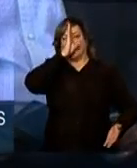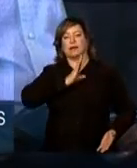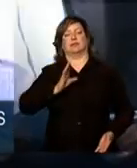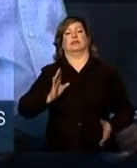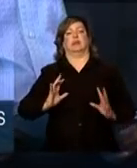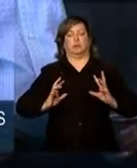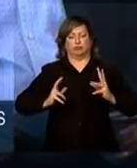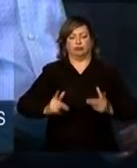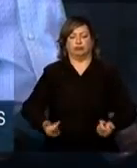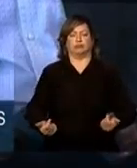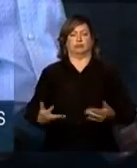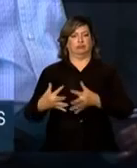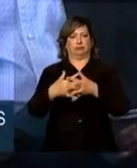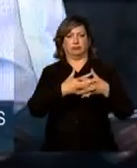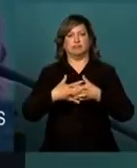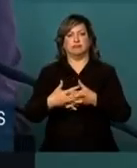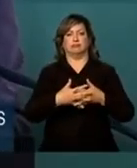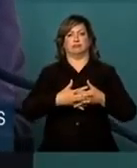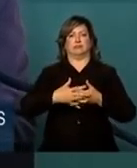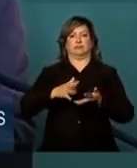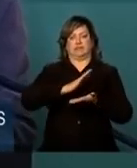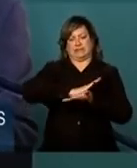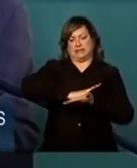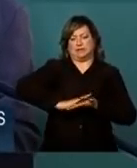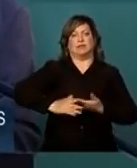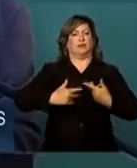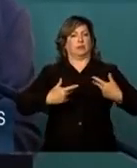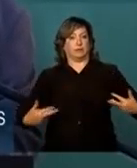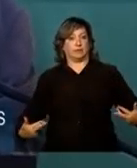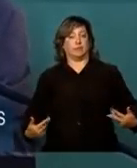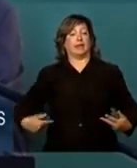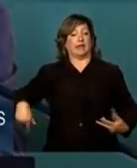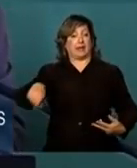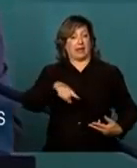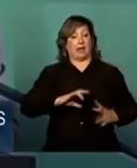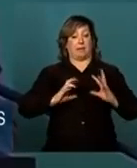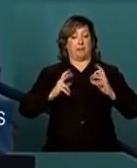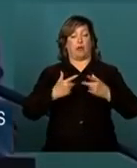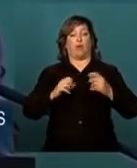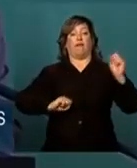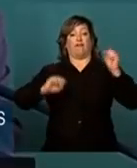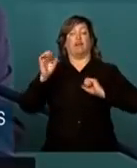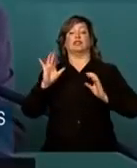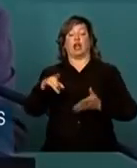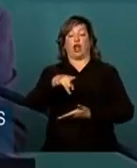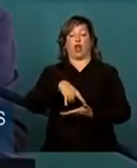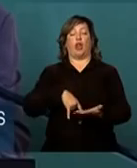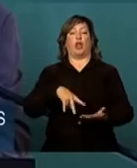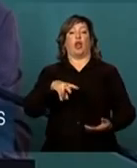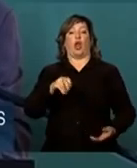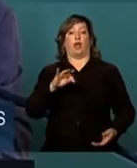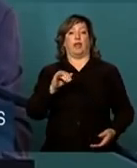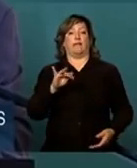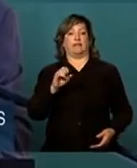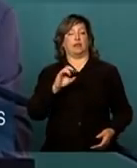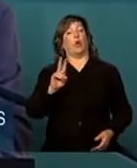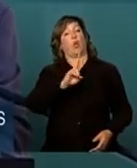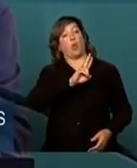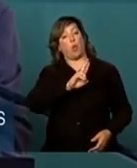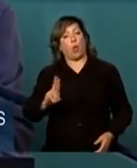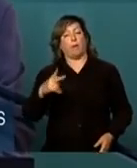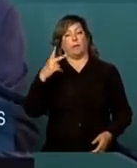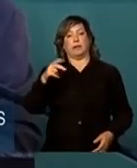definitivamente. As máquinas que nós entregamos já saem da fábrica com a nota fiscal em nome,